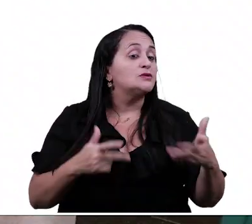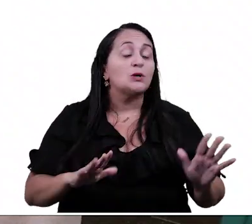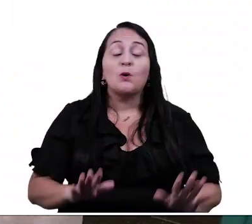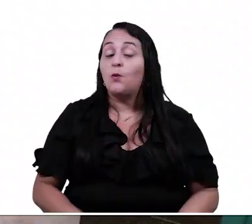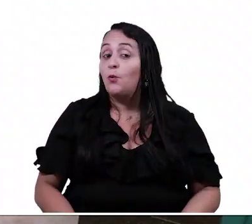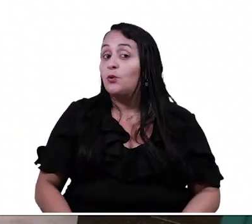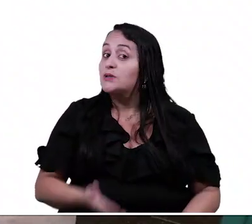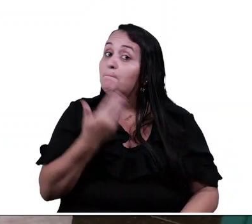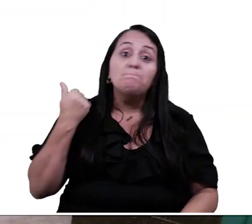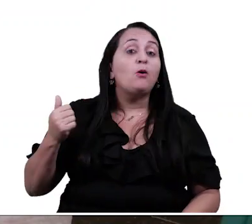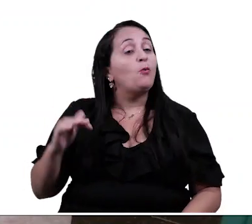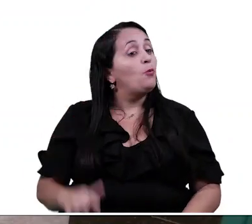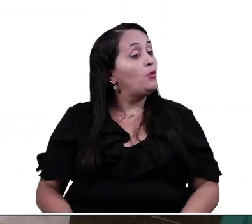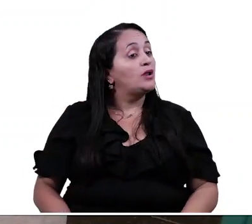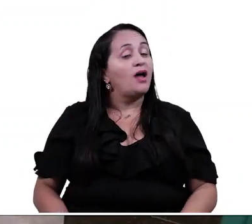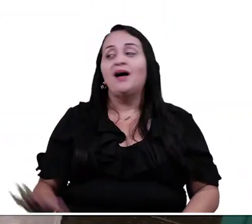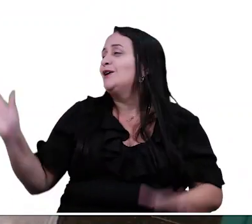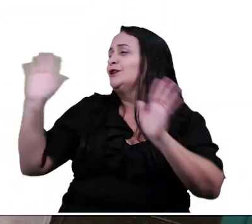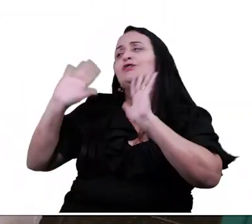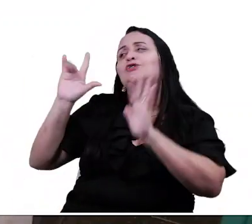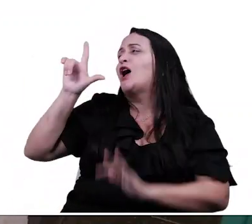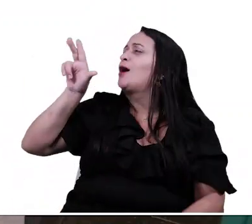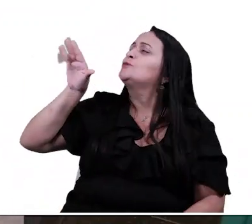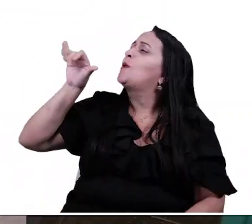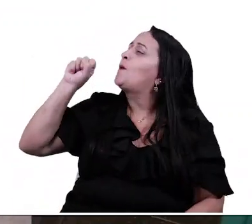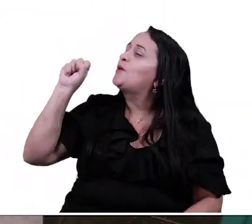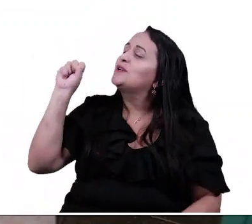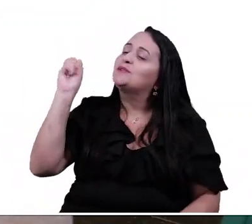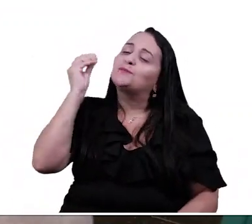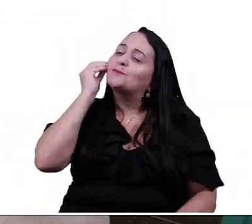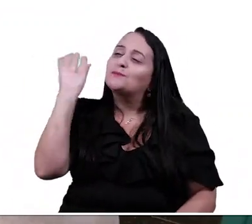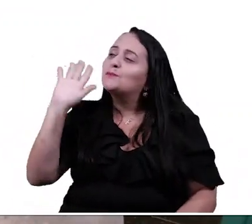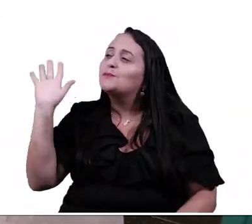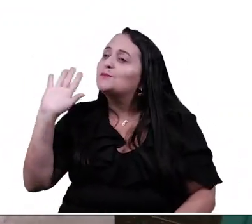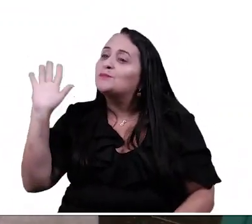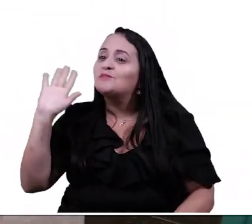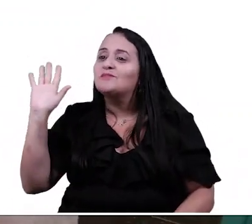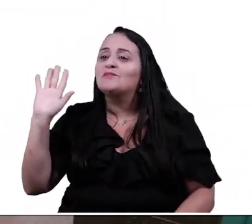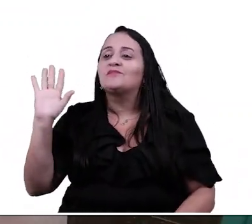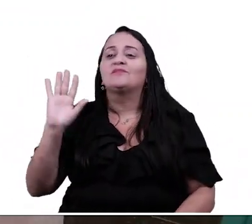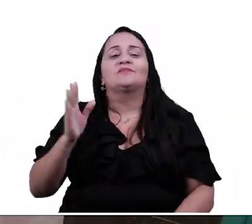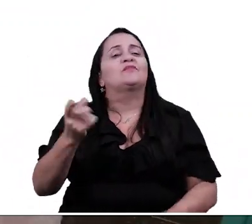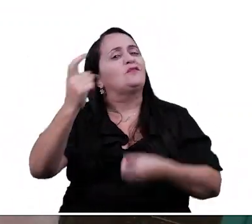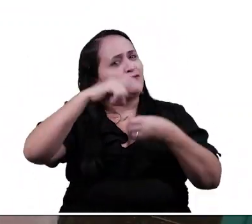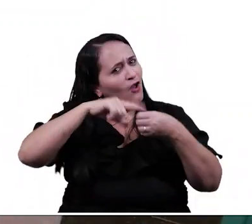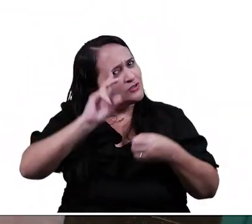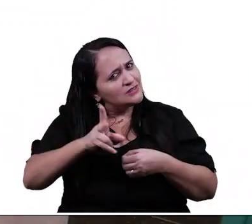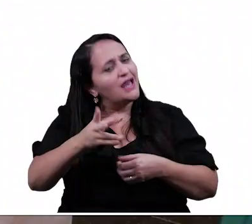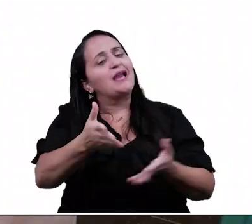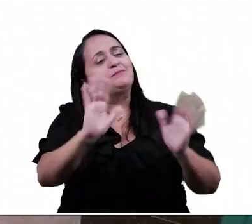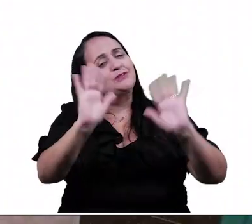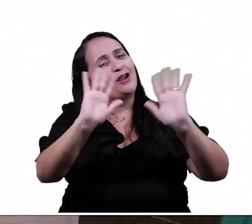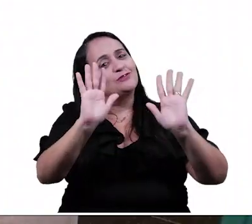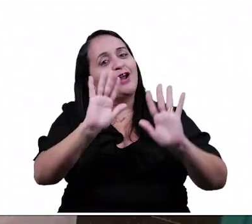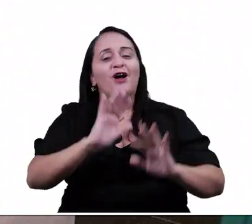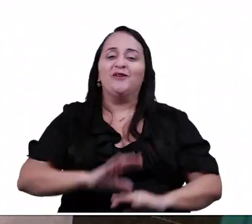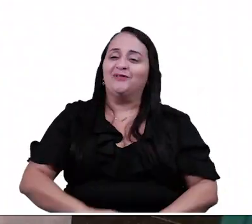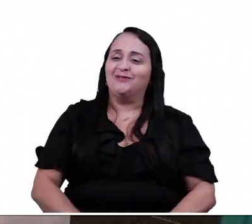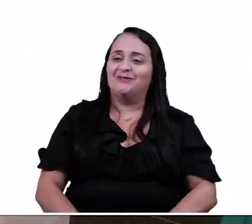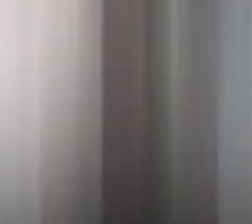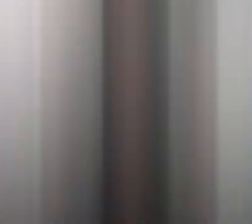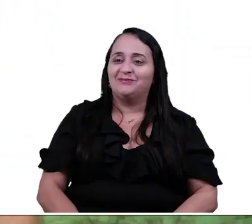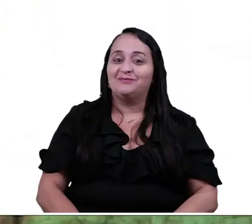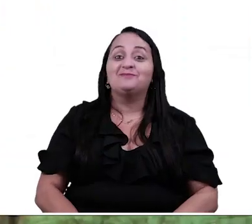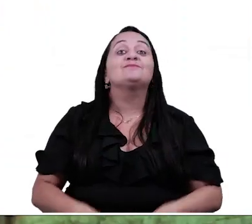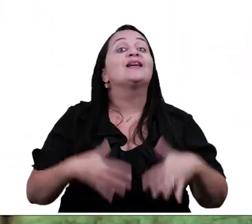coisa para comprar. Muito obrigada, Luiz. É uma delícia tudo. Obrigadão, viu? Até a próxima. Tchau, tchau. Tchau, tchau. Tchau, tchau.